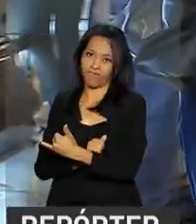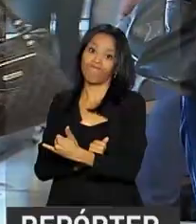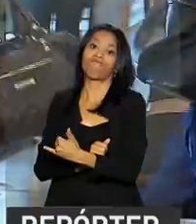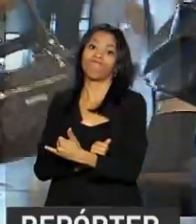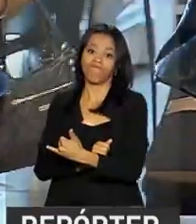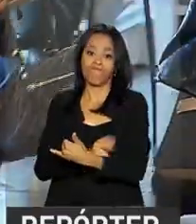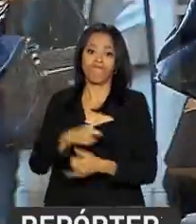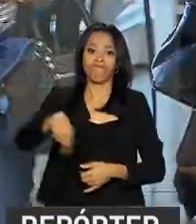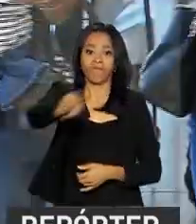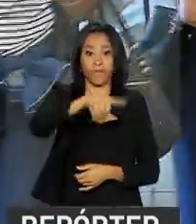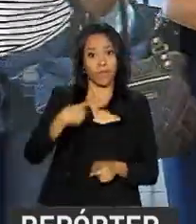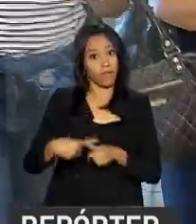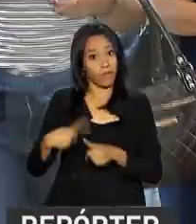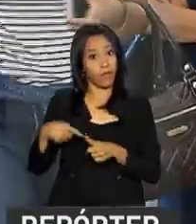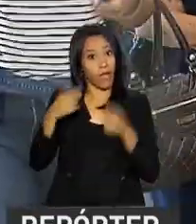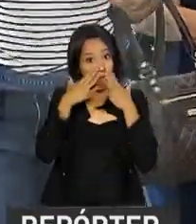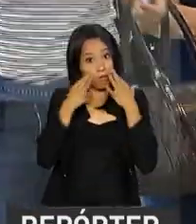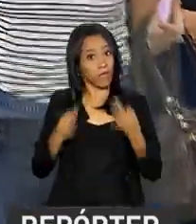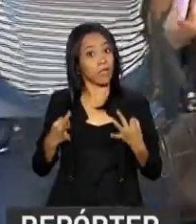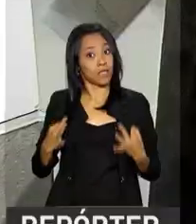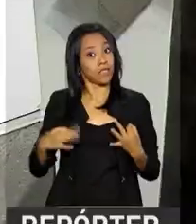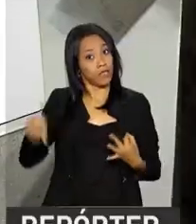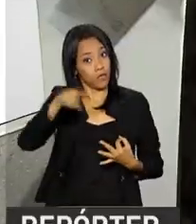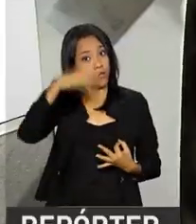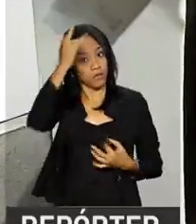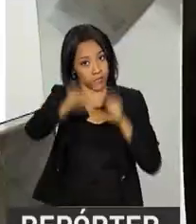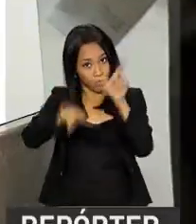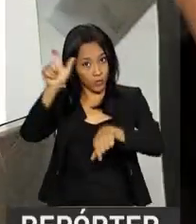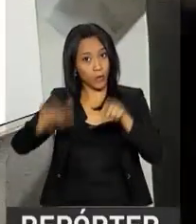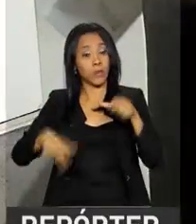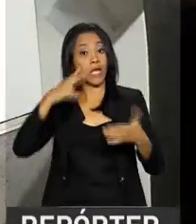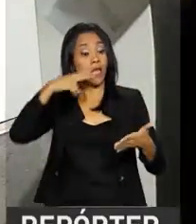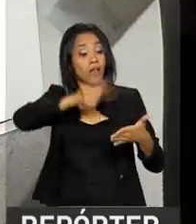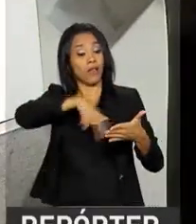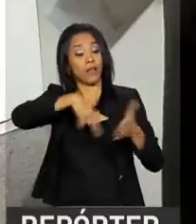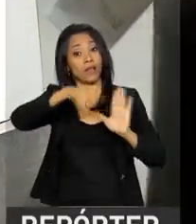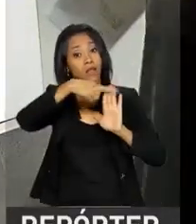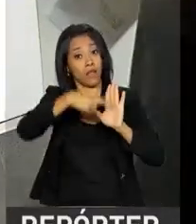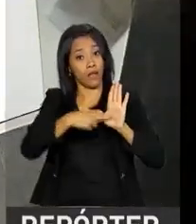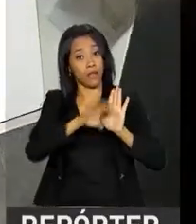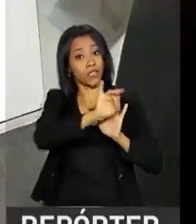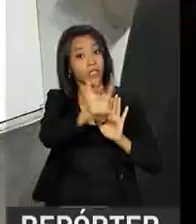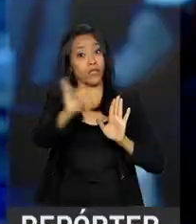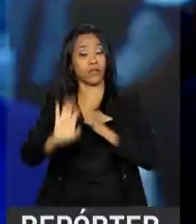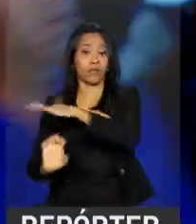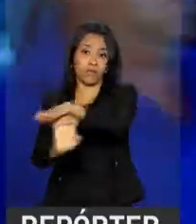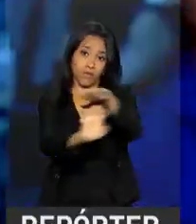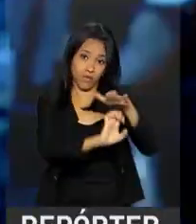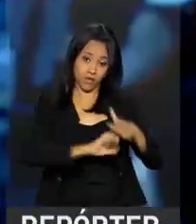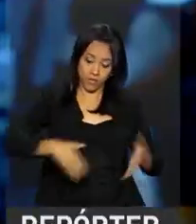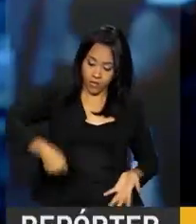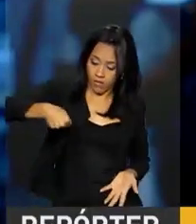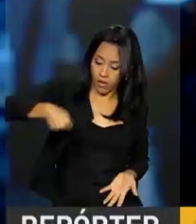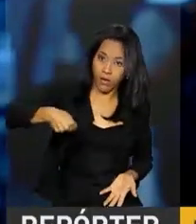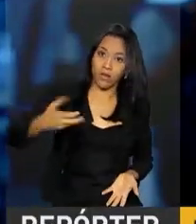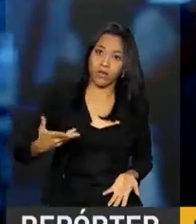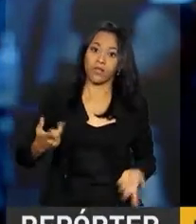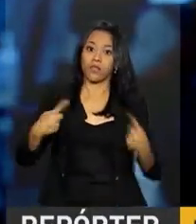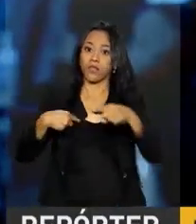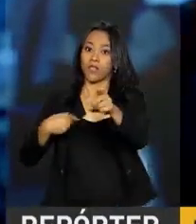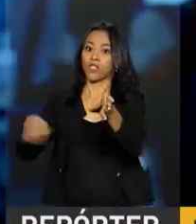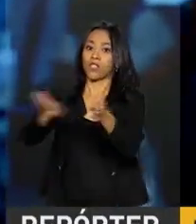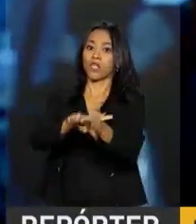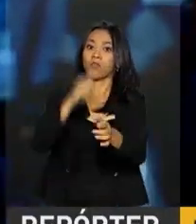passageiros também têm que ficar atentos a dica é ler as regras de cada empresa sobre as bagagens chegamos duas horas antes para